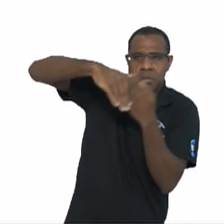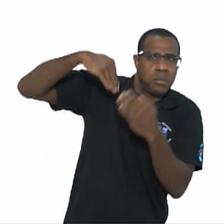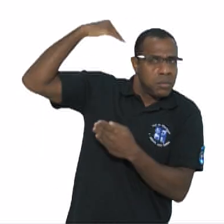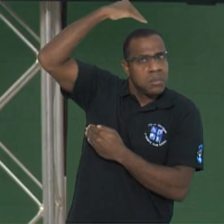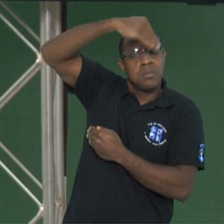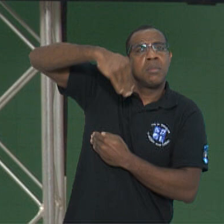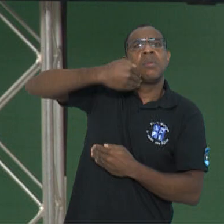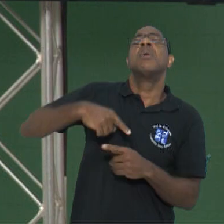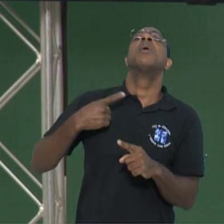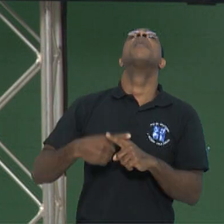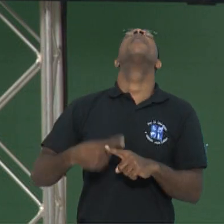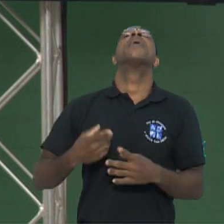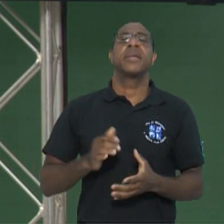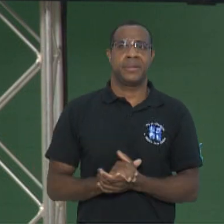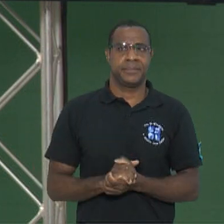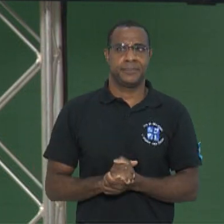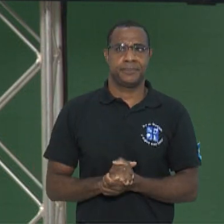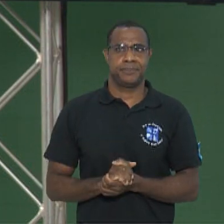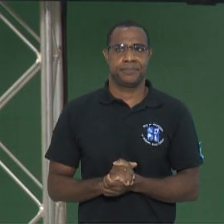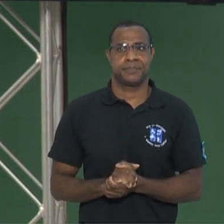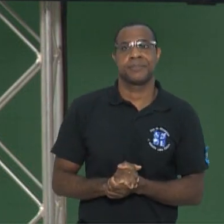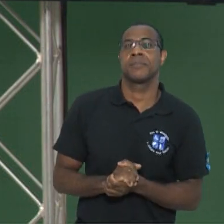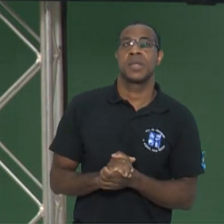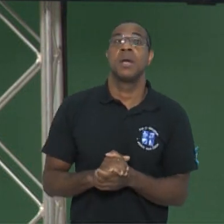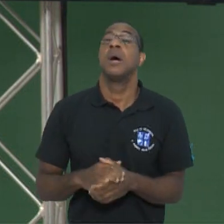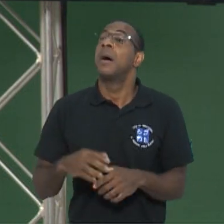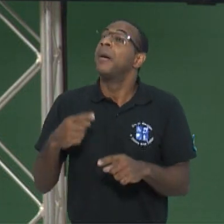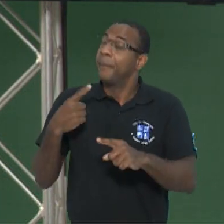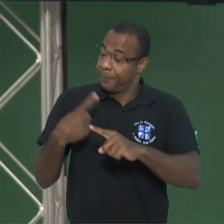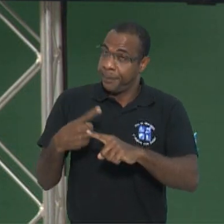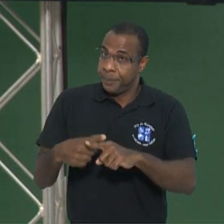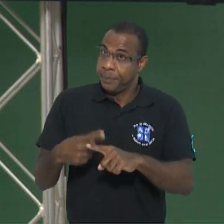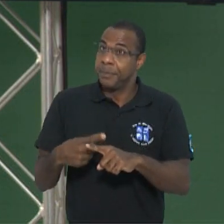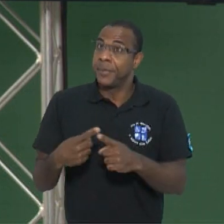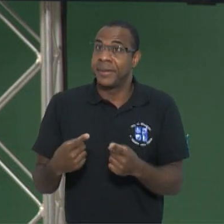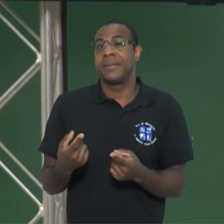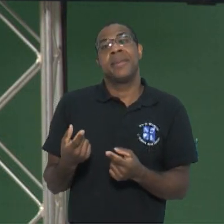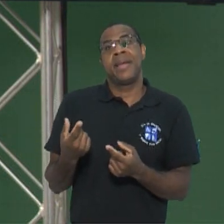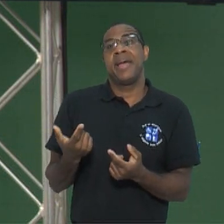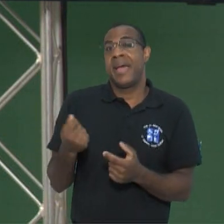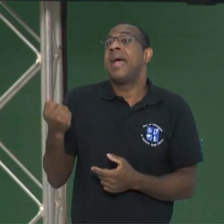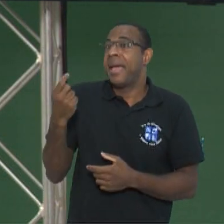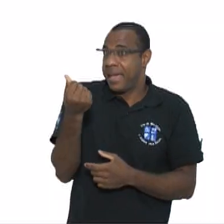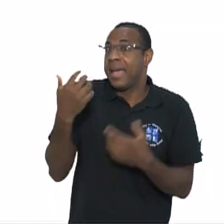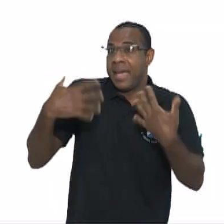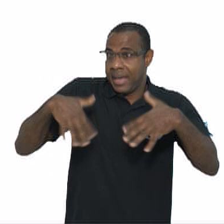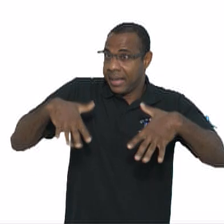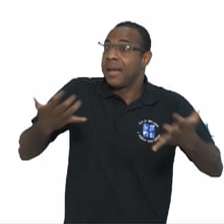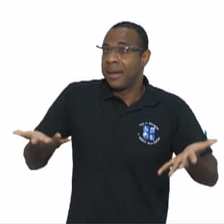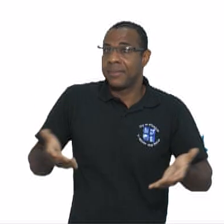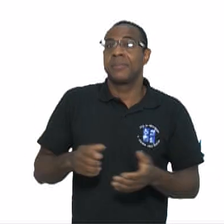simples, caro, inclusive, daqui a pouquinho nós voltamos e corrigimos juntos. Combinado, galerinha?